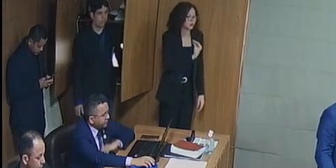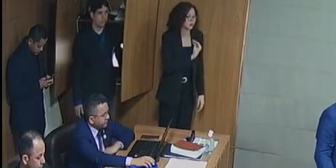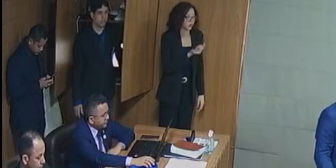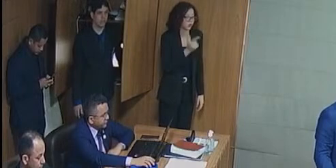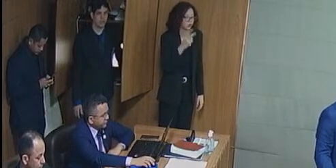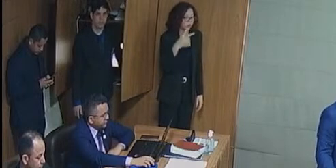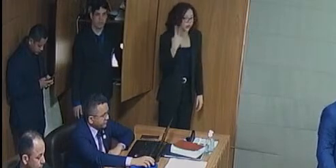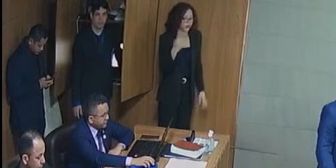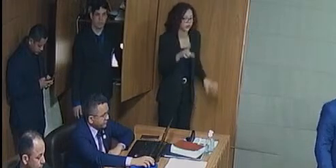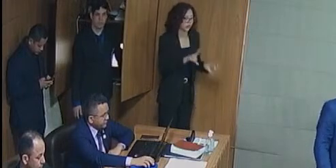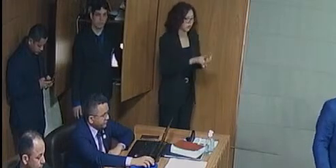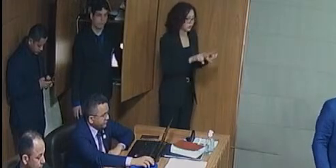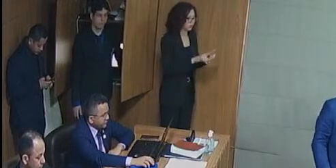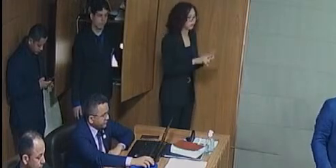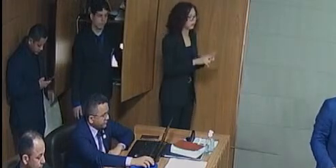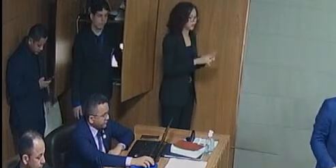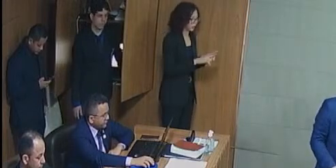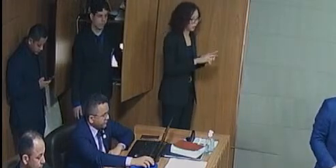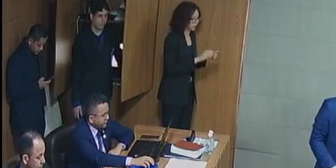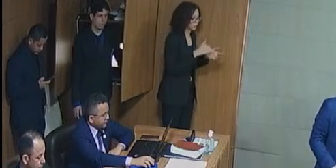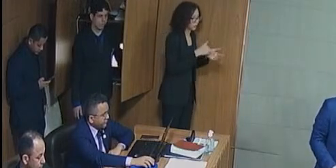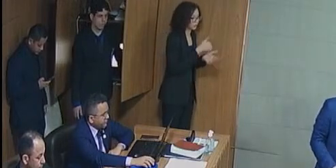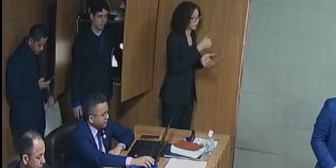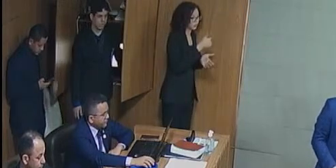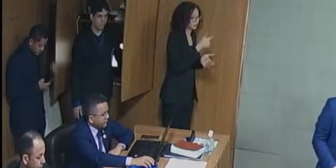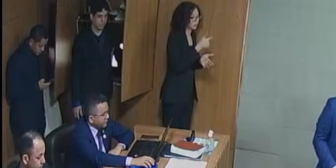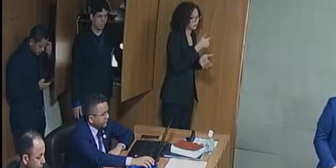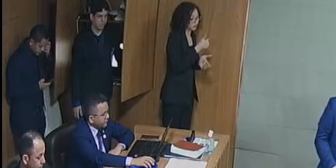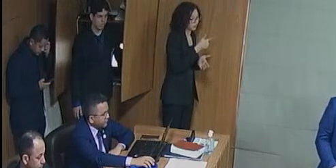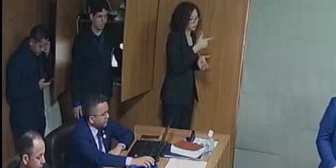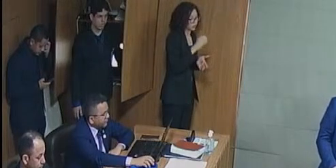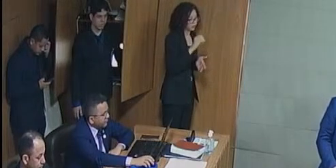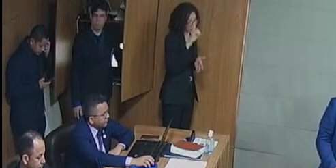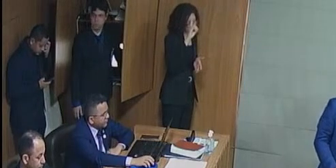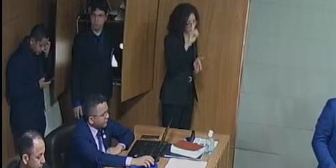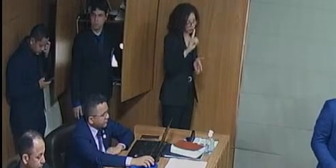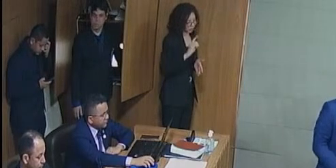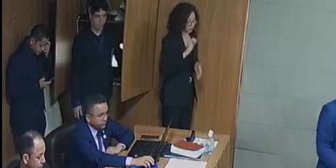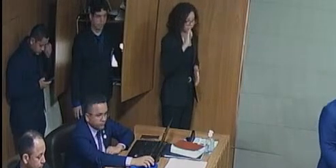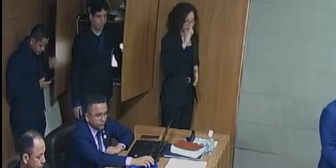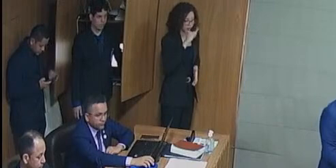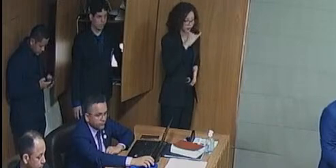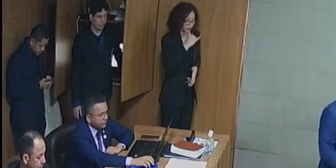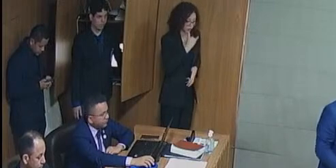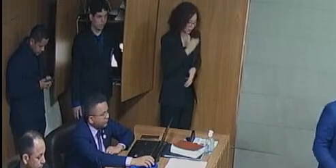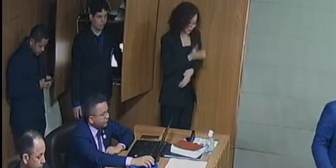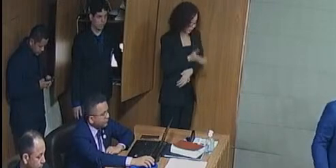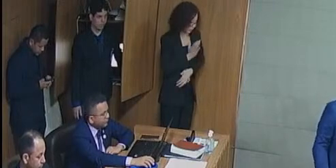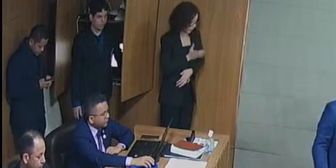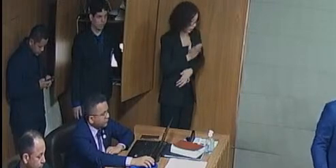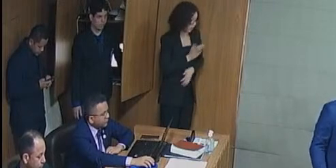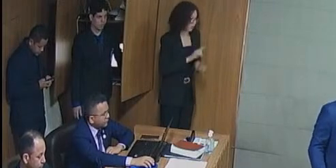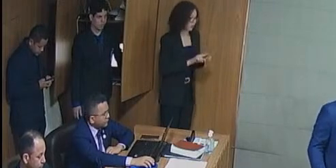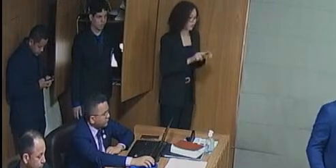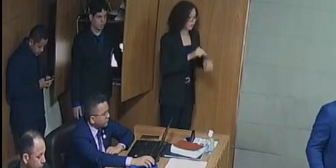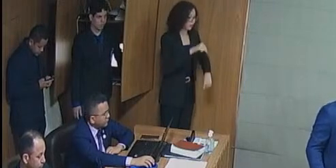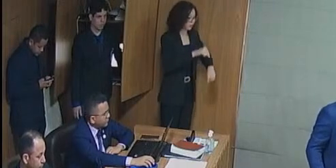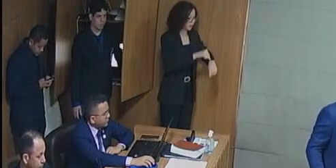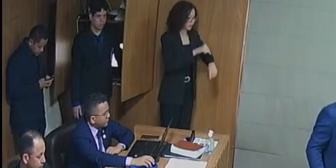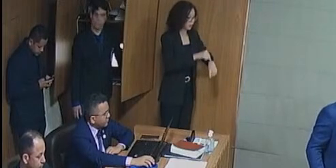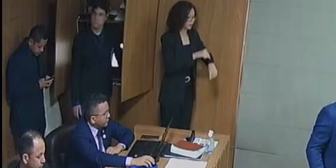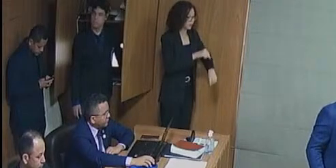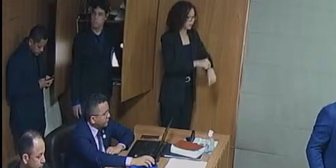passando ao longo de 120 dias com muita tristeza no coração mas em momento